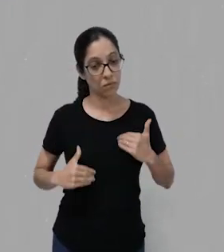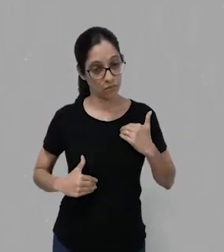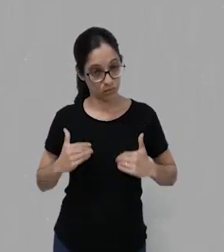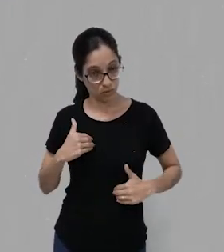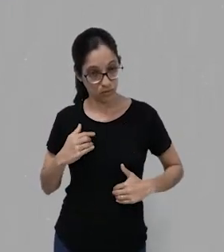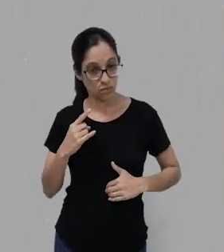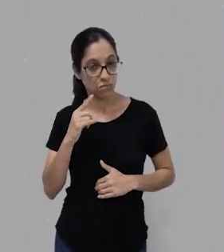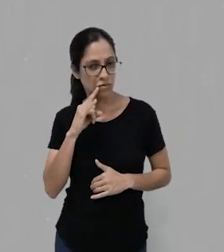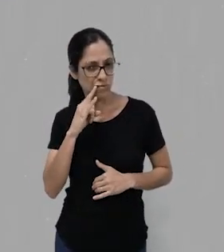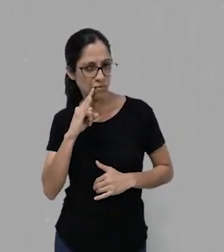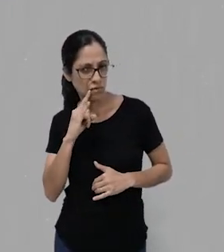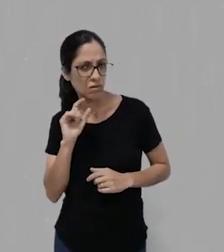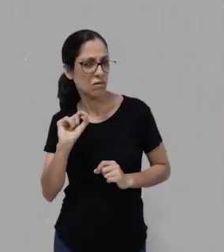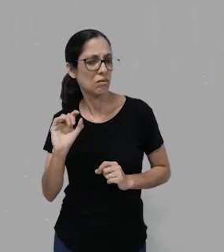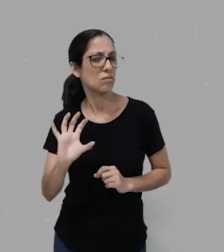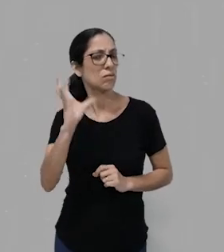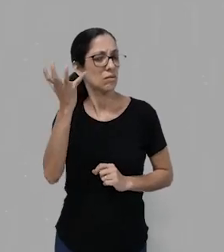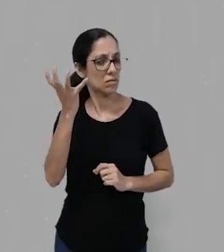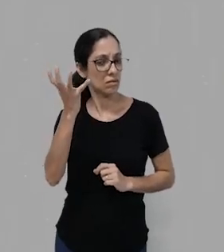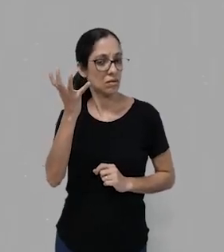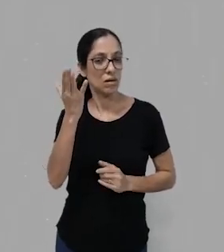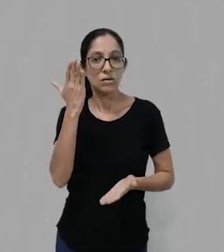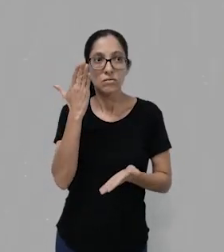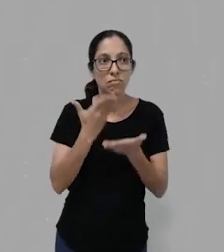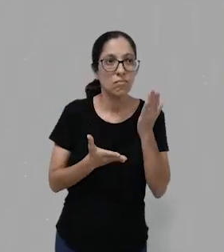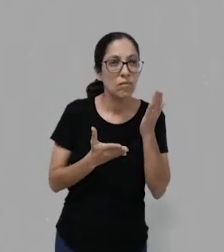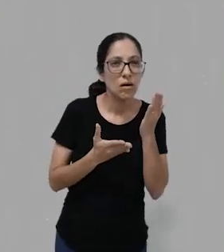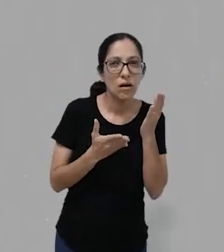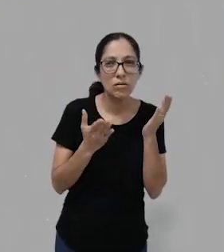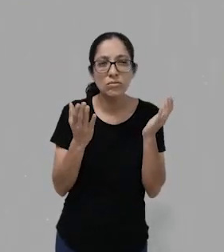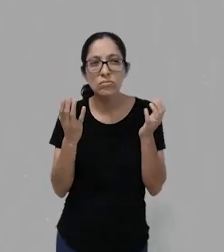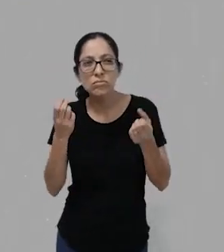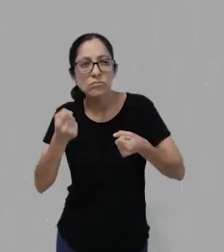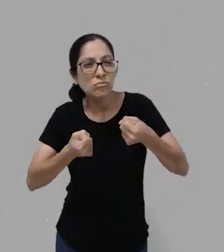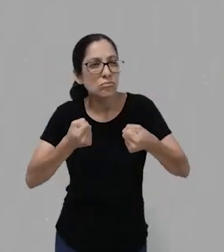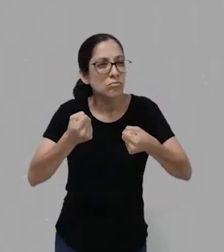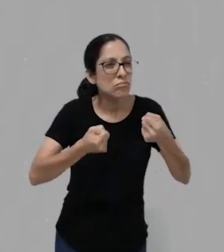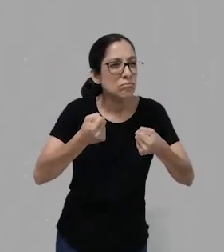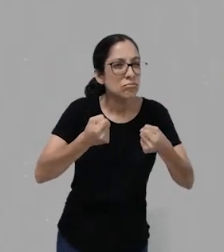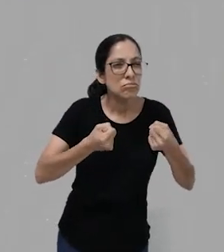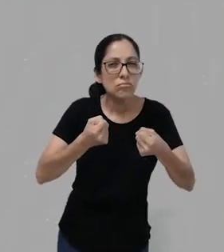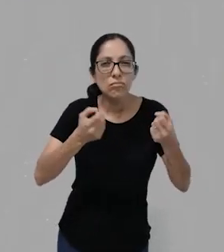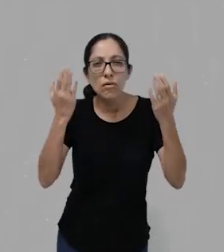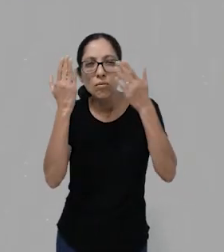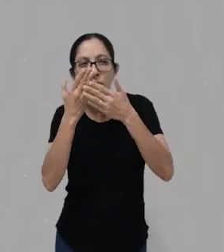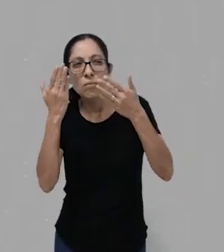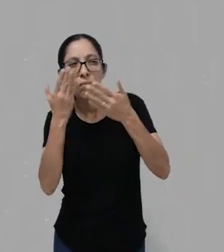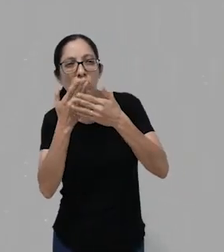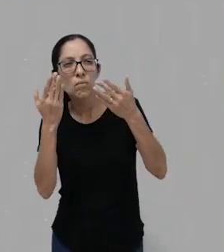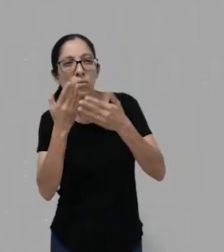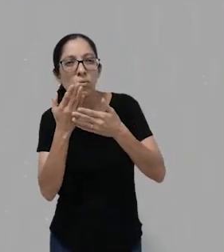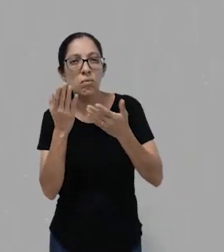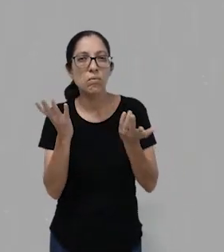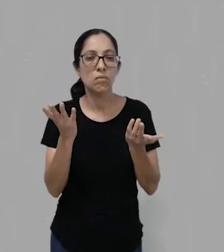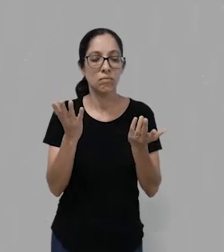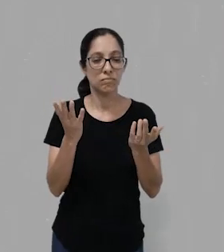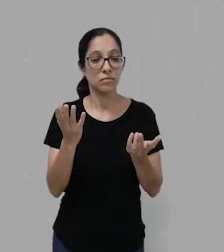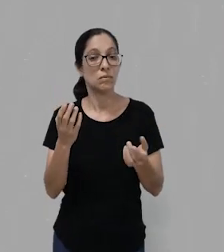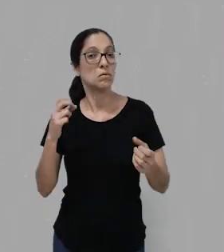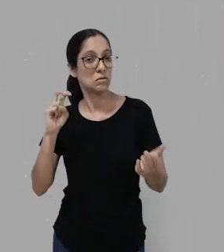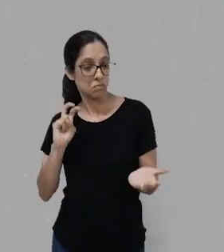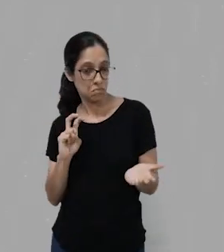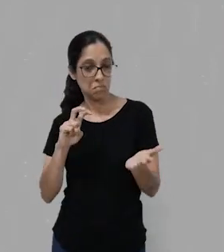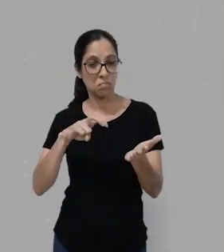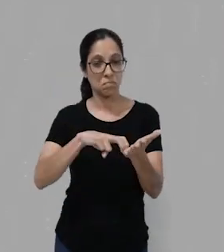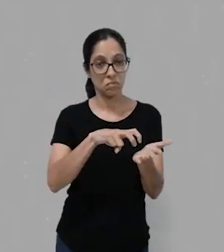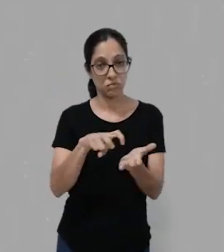o álcool, o que vai acontecer? A gente perde reflexo, a gente perde coordenação motora. A gente pode ocasionar um acidente.